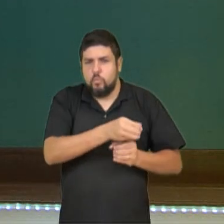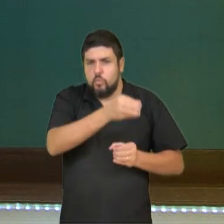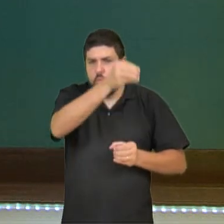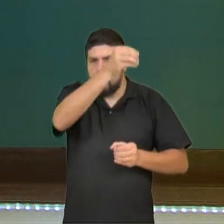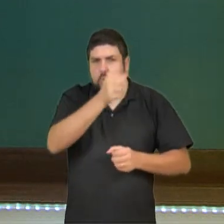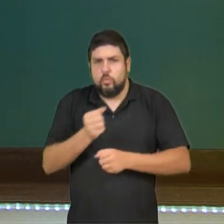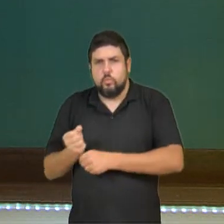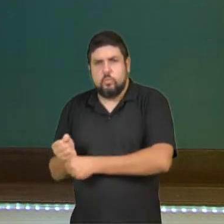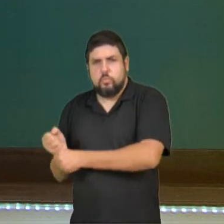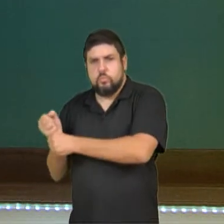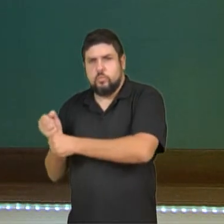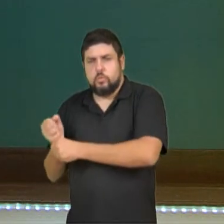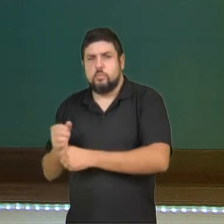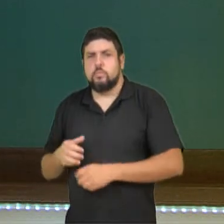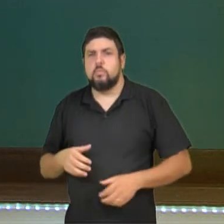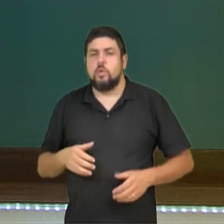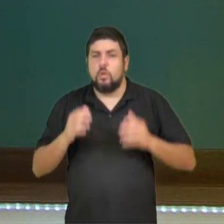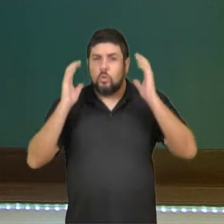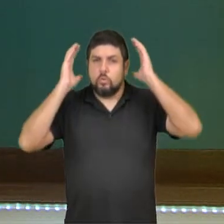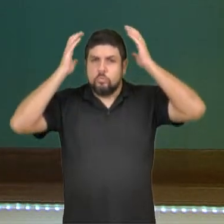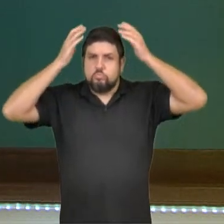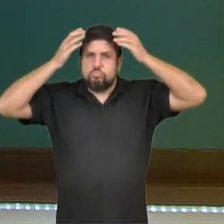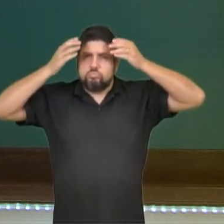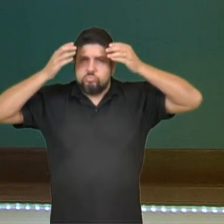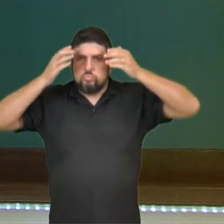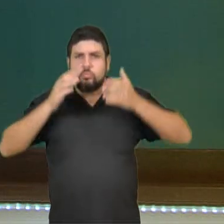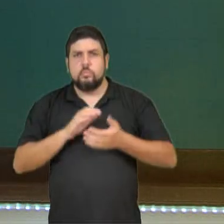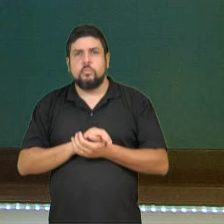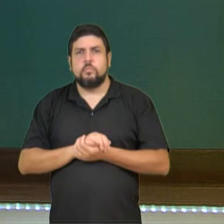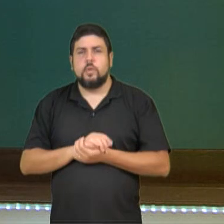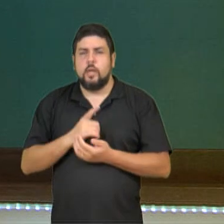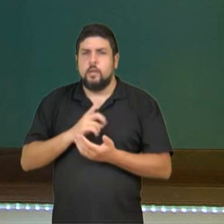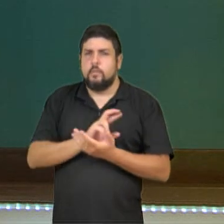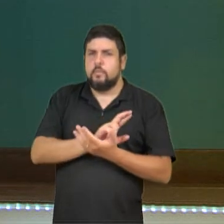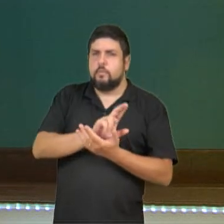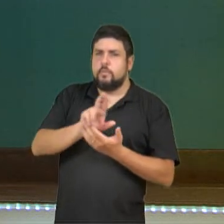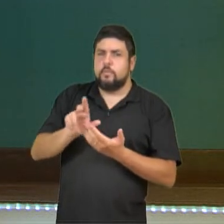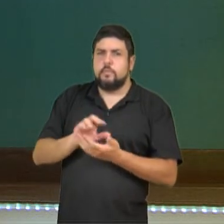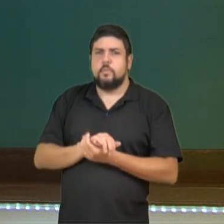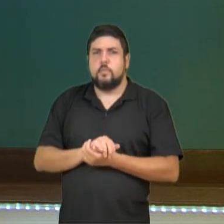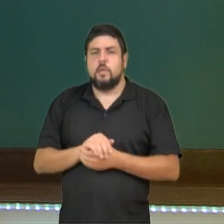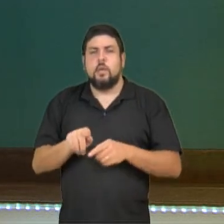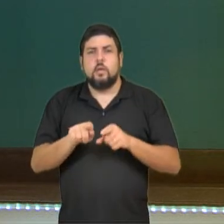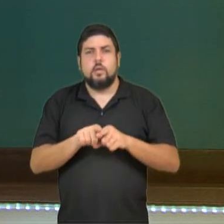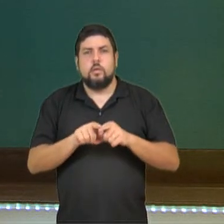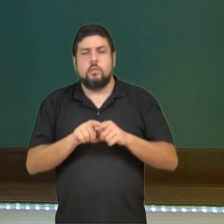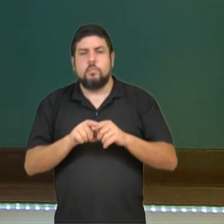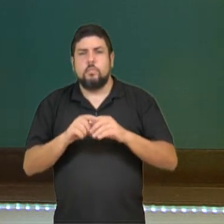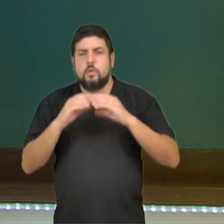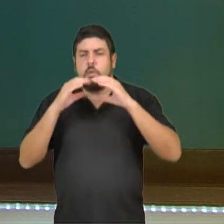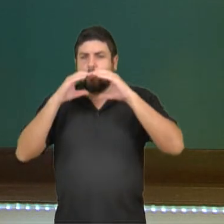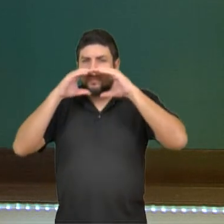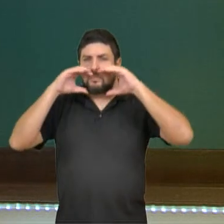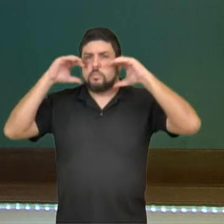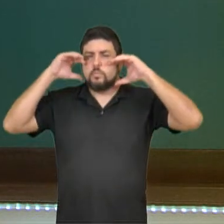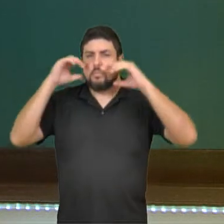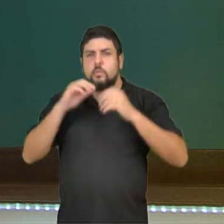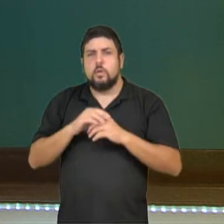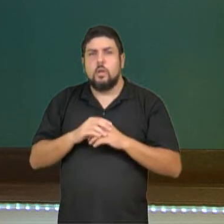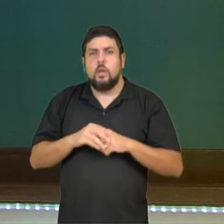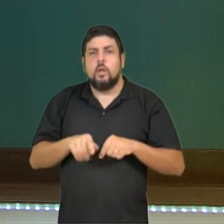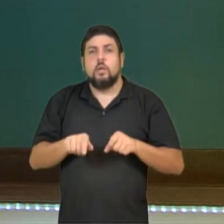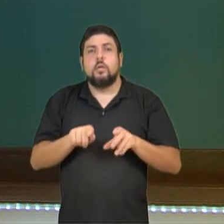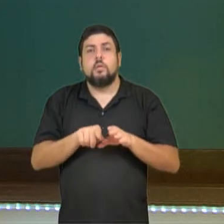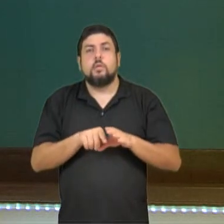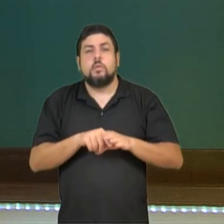os capacetes, tá? Tem vários tipos aqui, as máscaras faciais, as caneleiras,